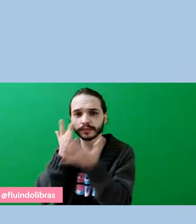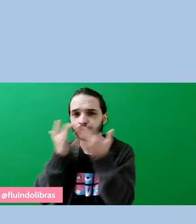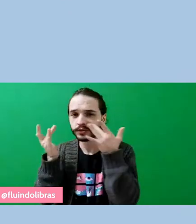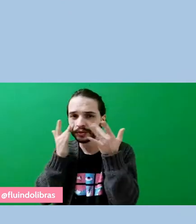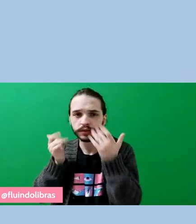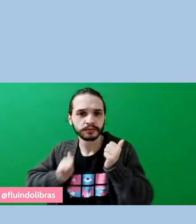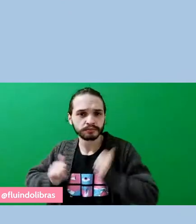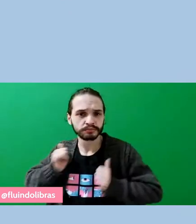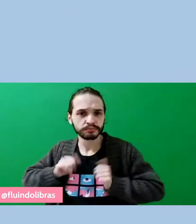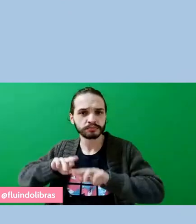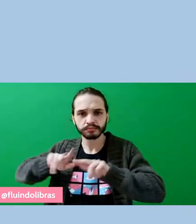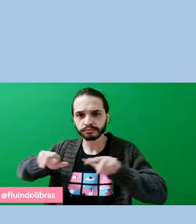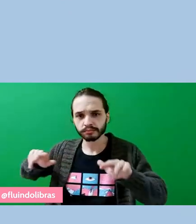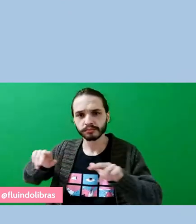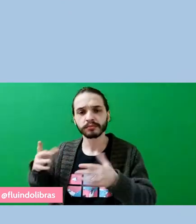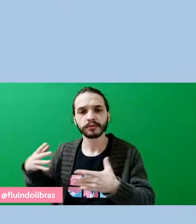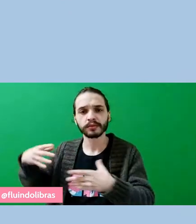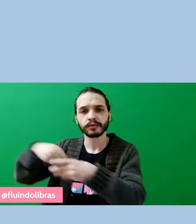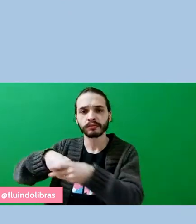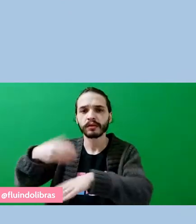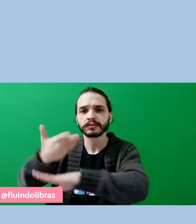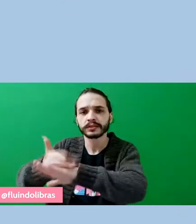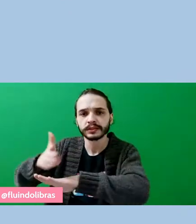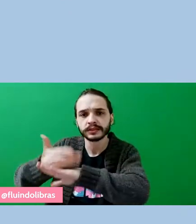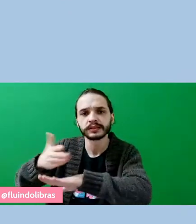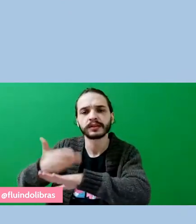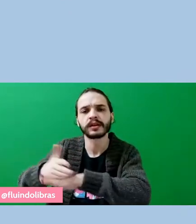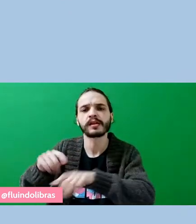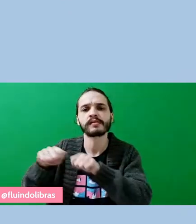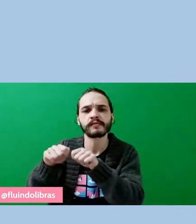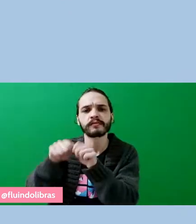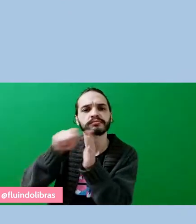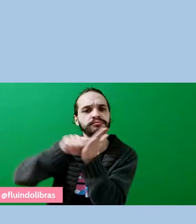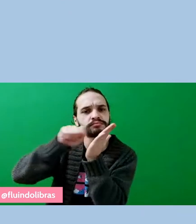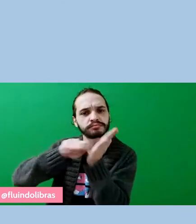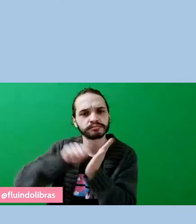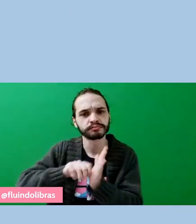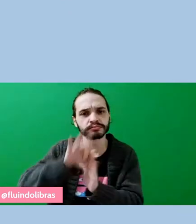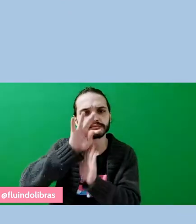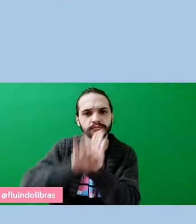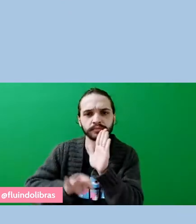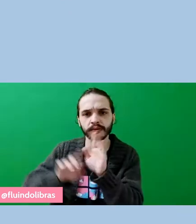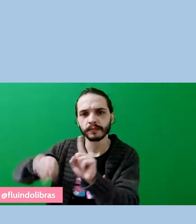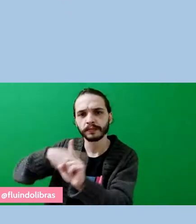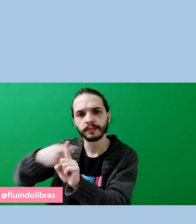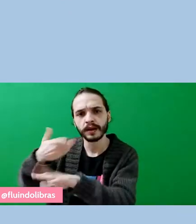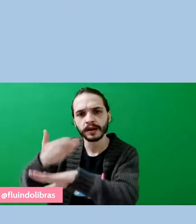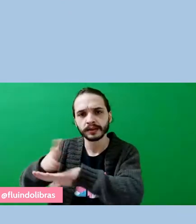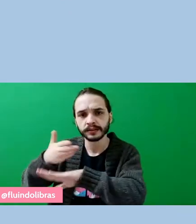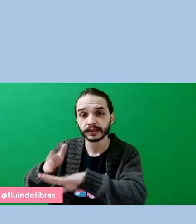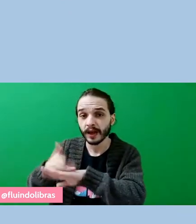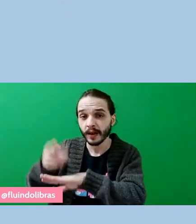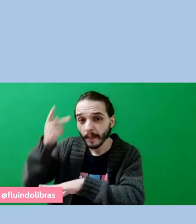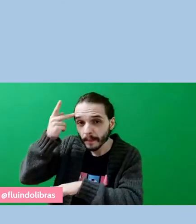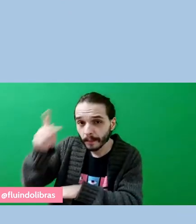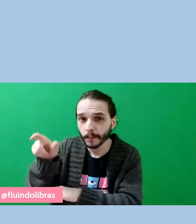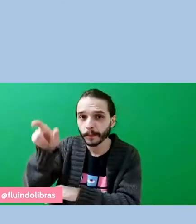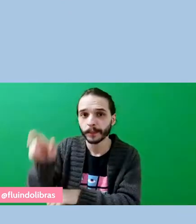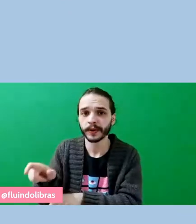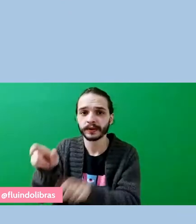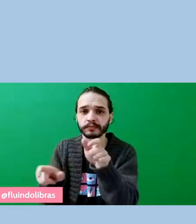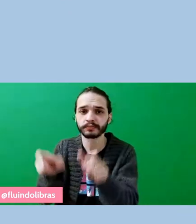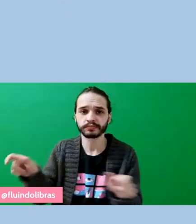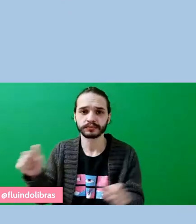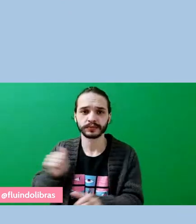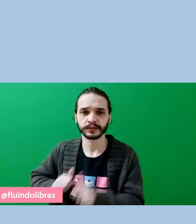com os quais ele ensaia e ele escreve os textos, ensaia e escreve também um pouco para esses atores, né? Então, o processo de